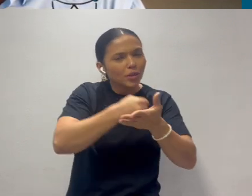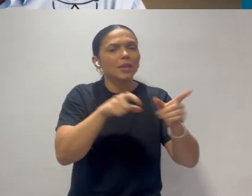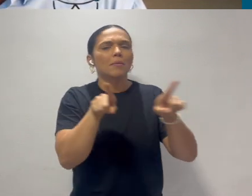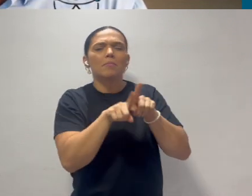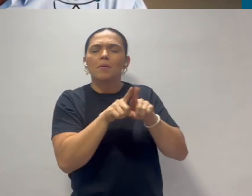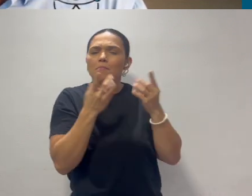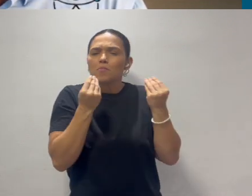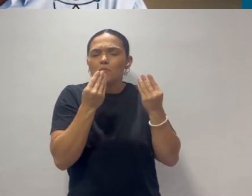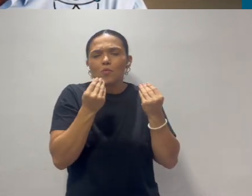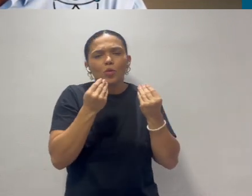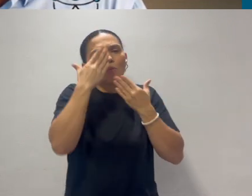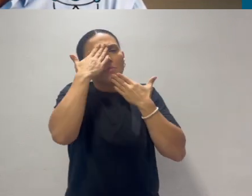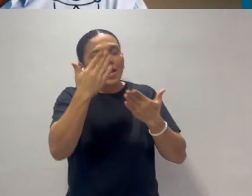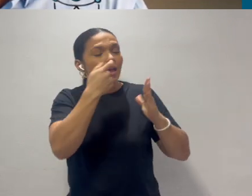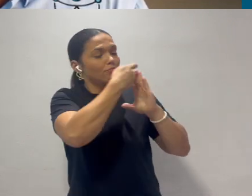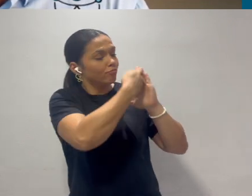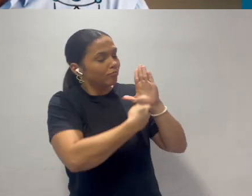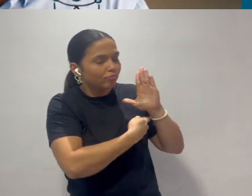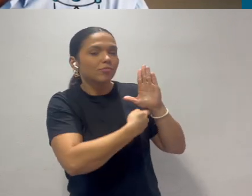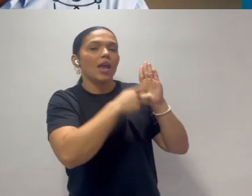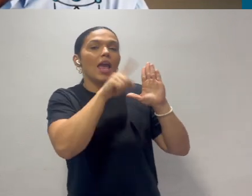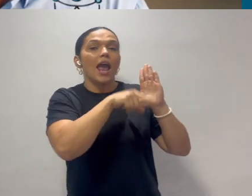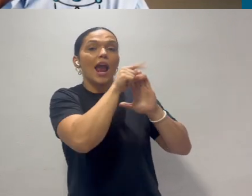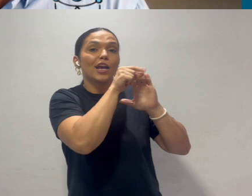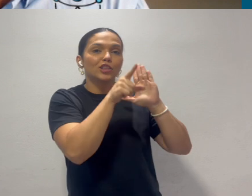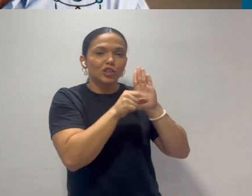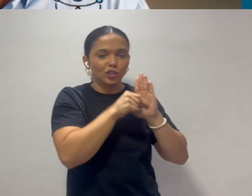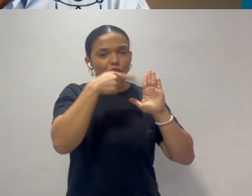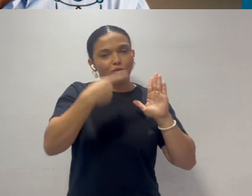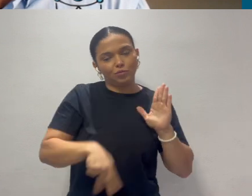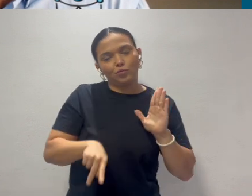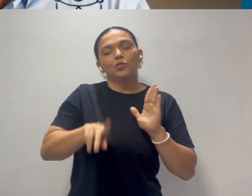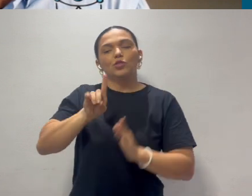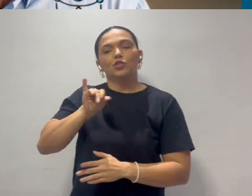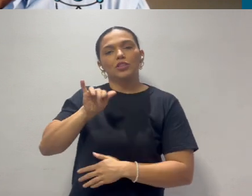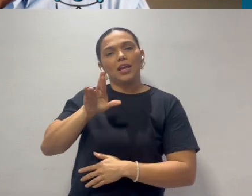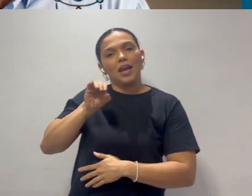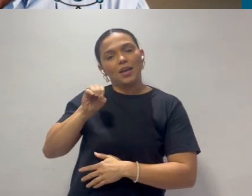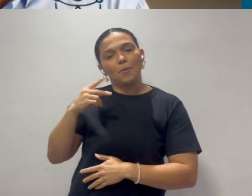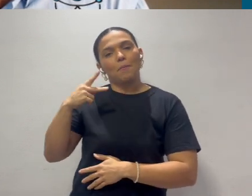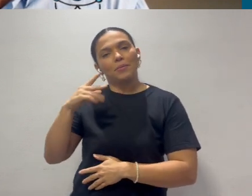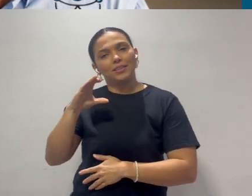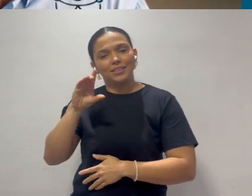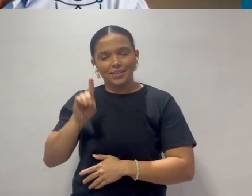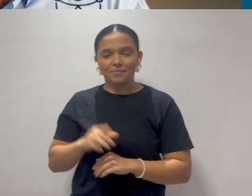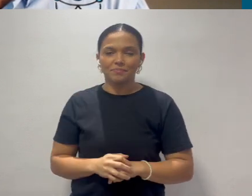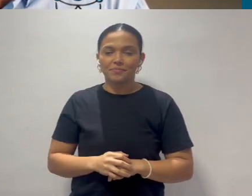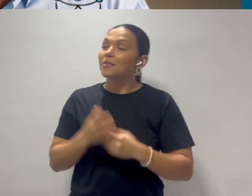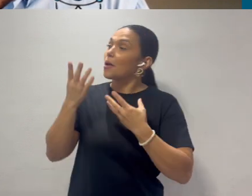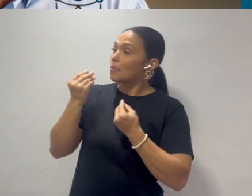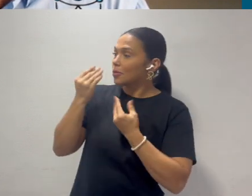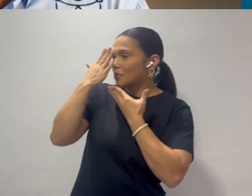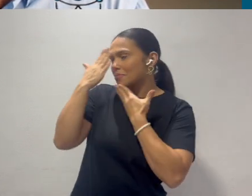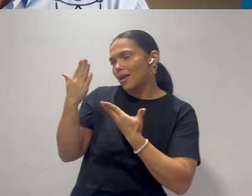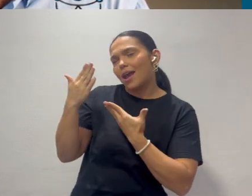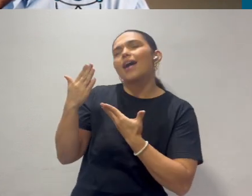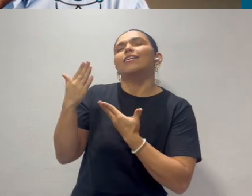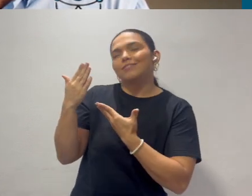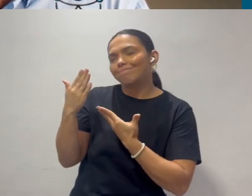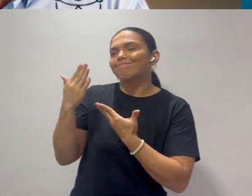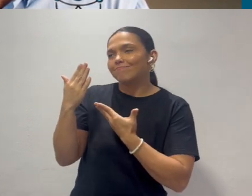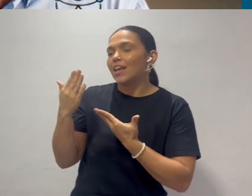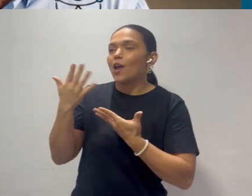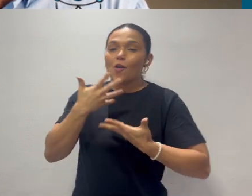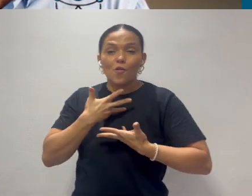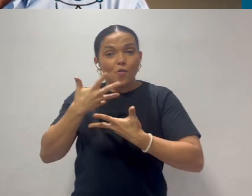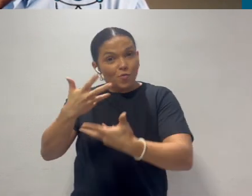PCD. Nós vamos aqui compartilhando com todo mundo. Obrigada, eu que agradeço pelo convite e pode contar comigo que na próxima